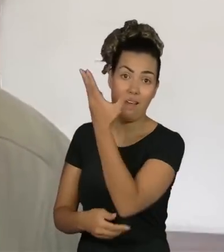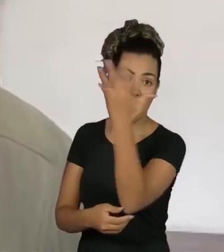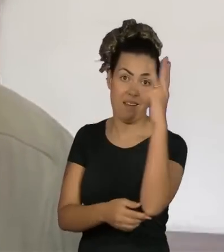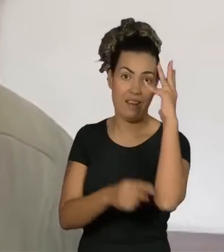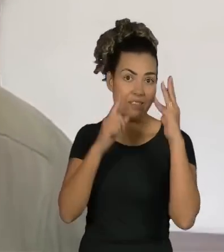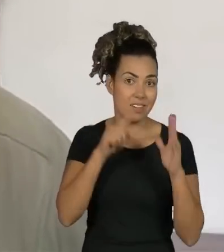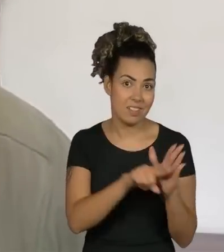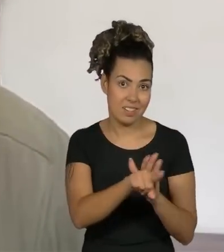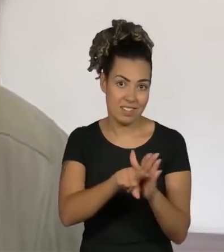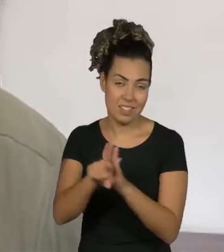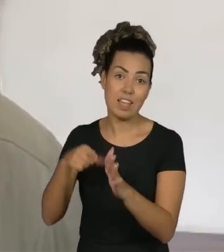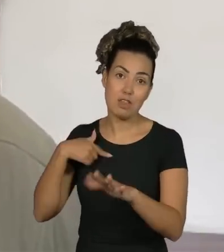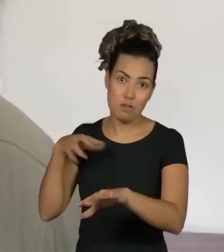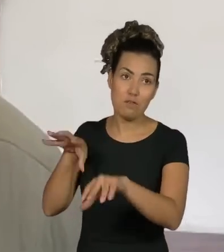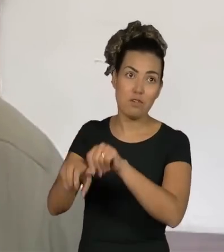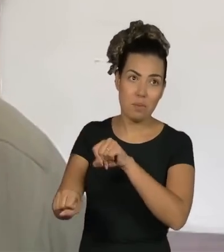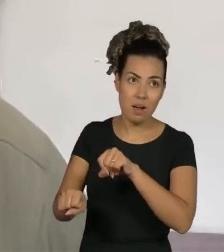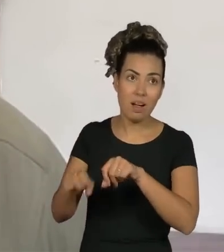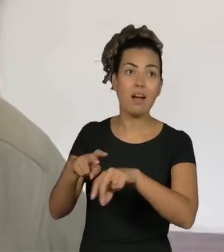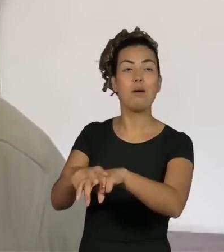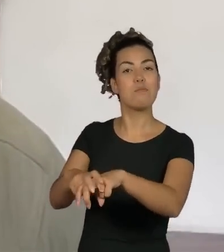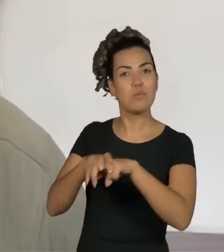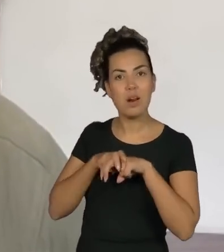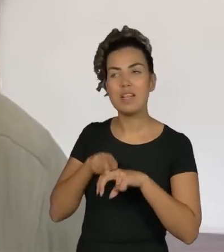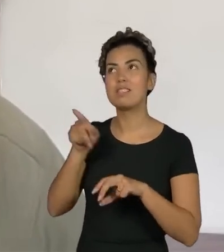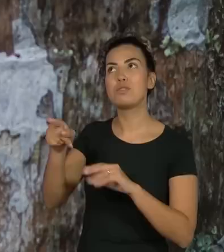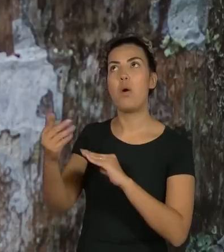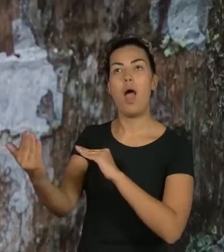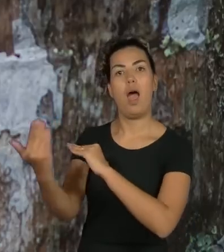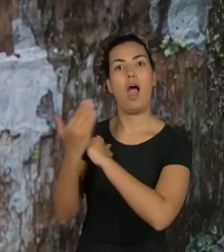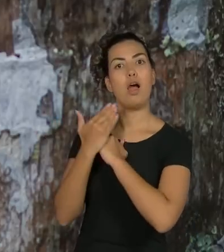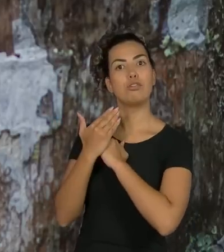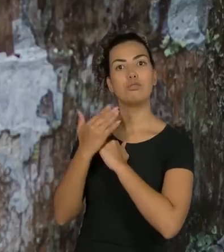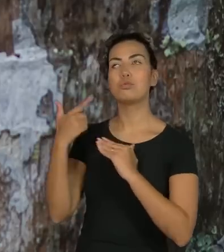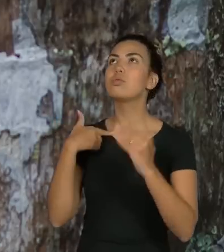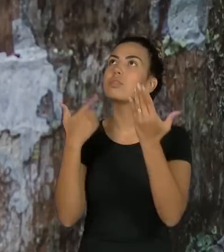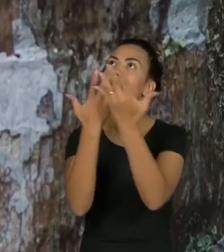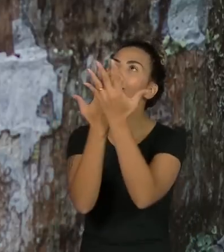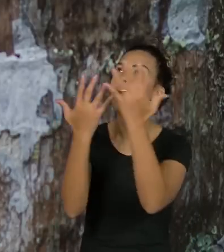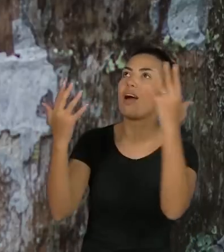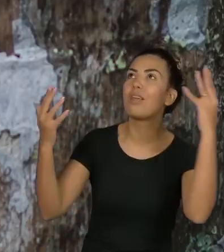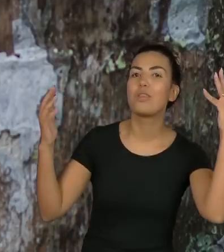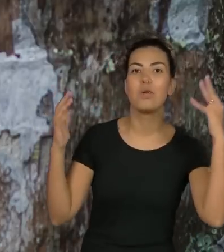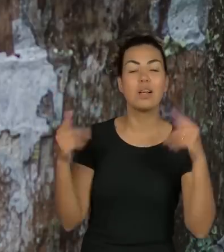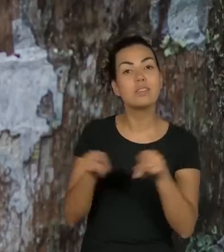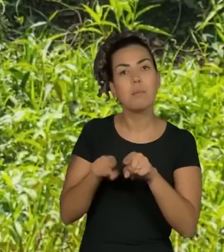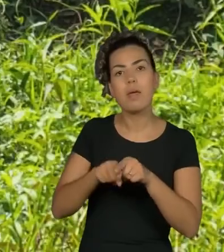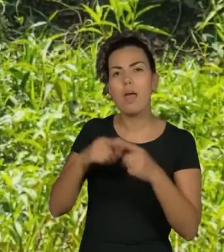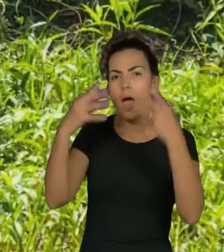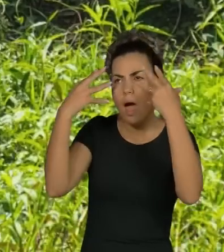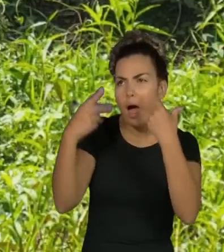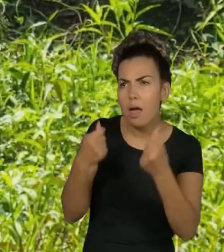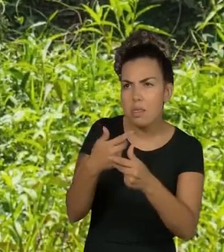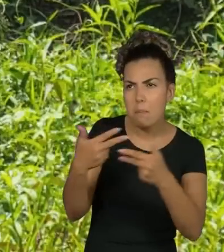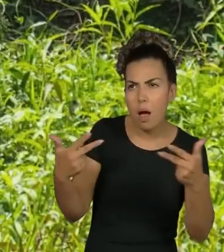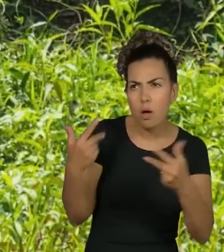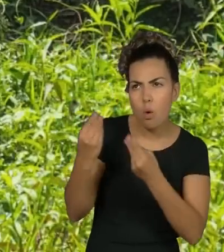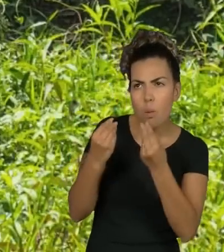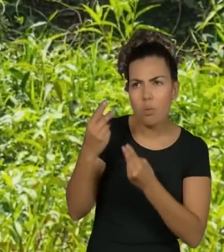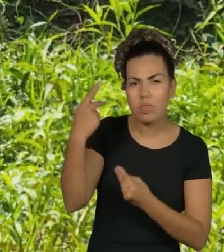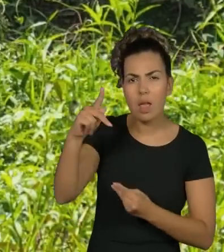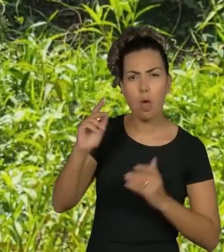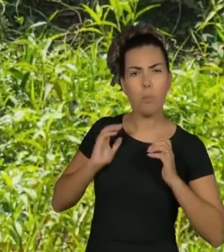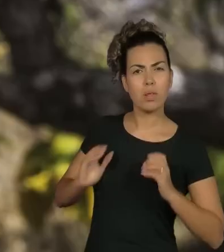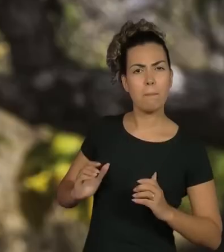trabalhar com fotografia de natureza, conhecer o comportamento dos animais, né?